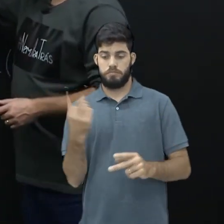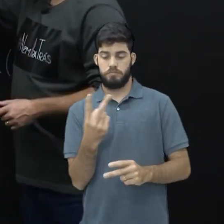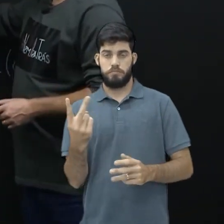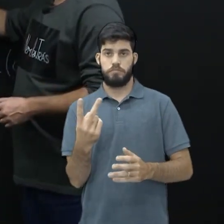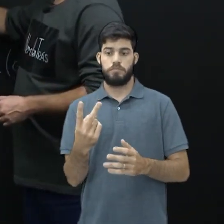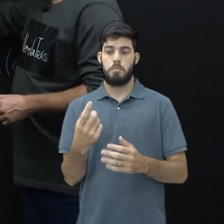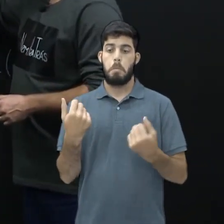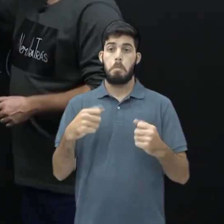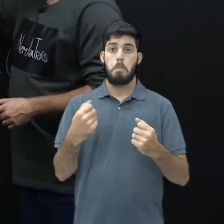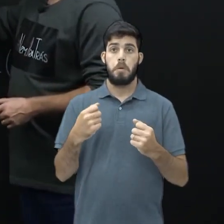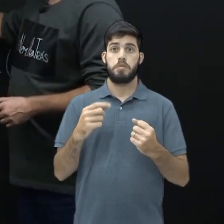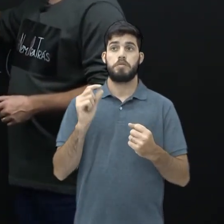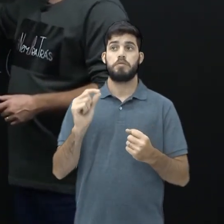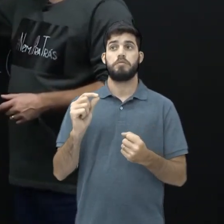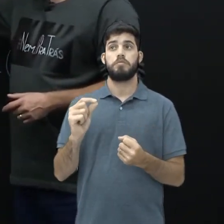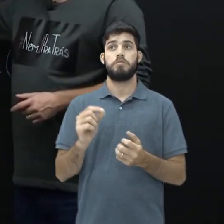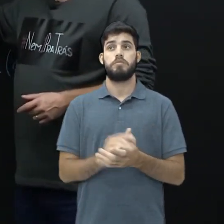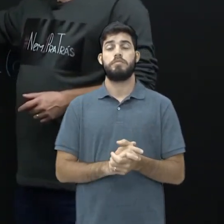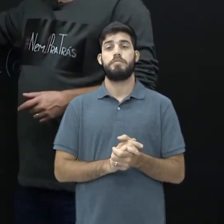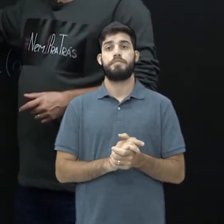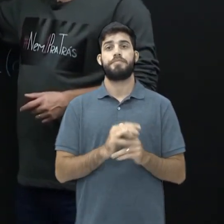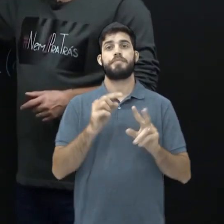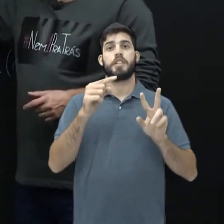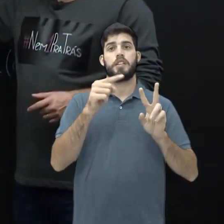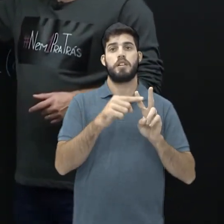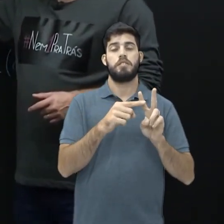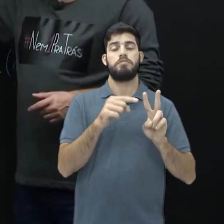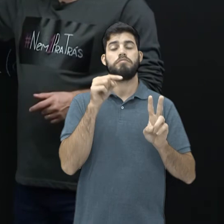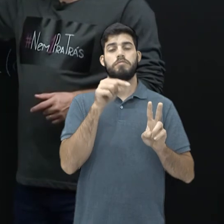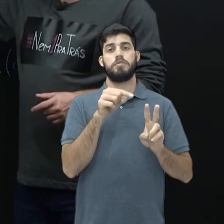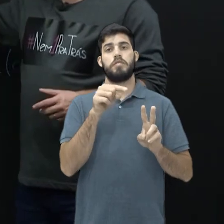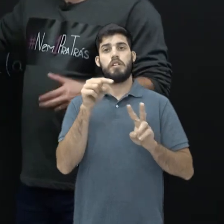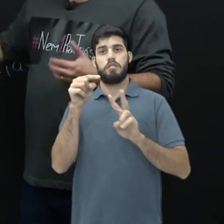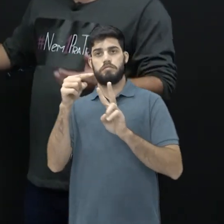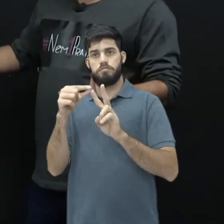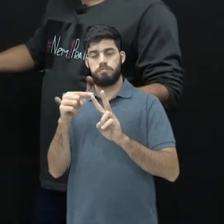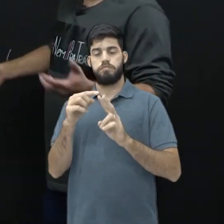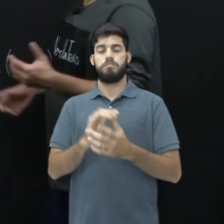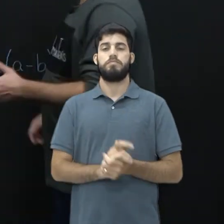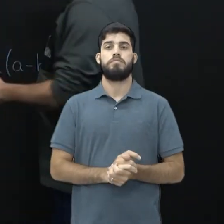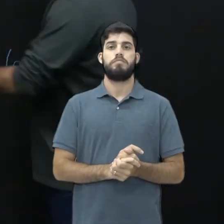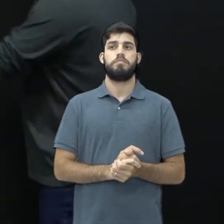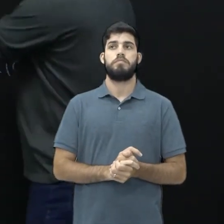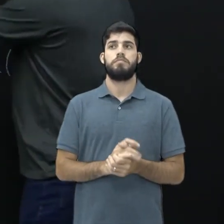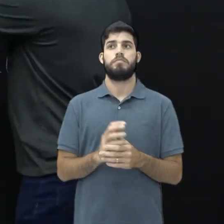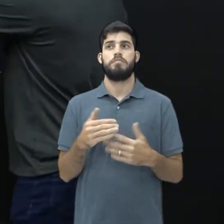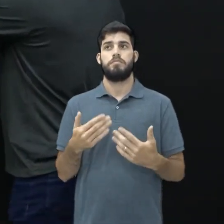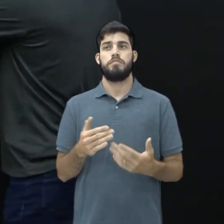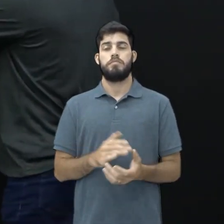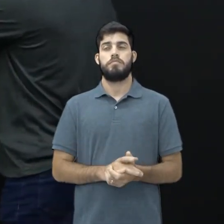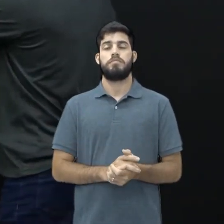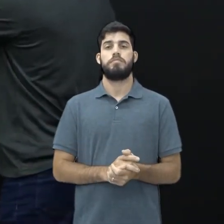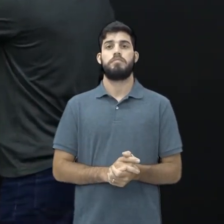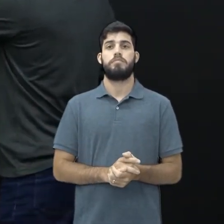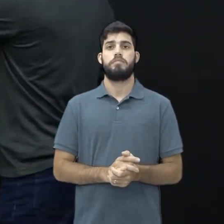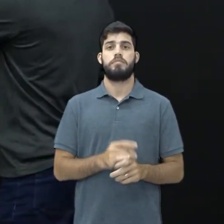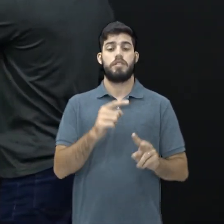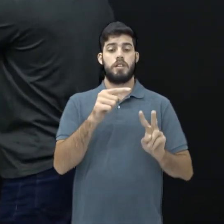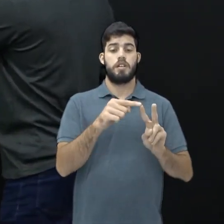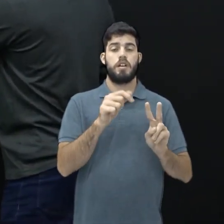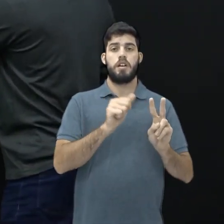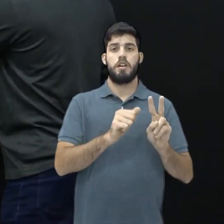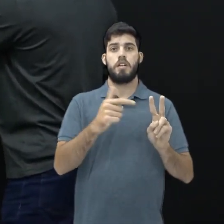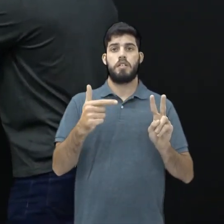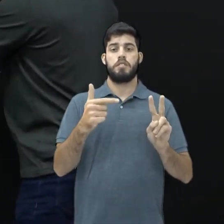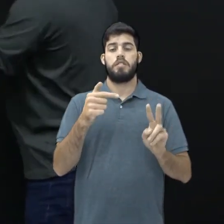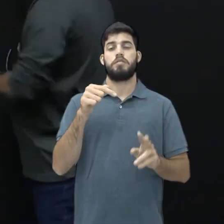tenho que extrair a raiz quadrada de cada um desses elementos. Sendo assim, então, pessoal, a raiz quadrada de a ao